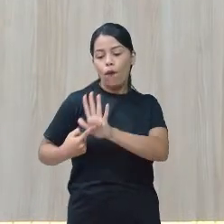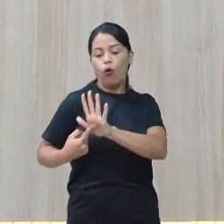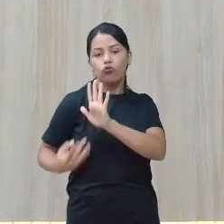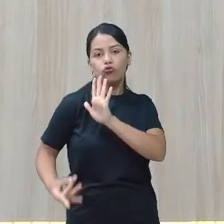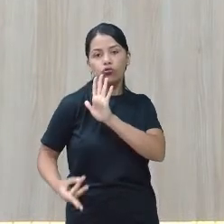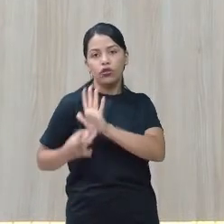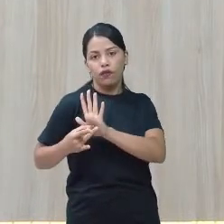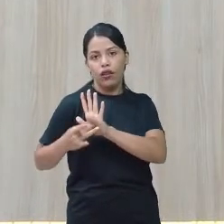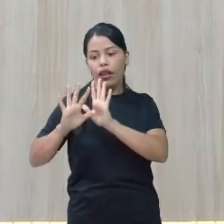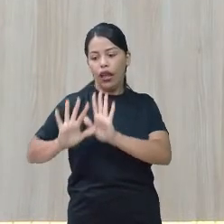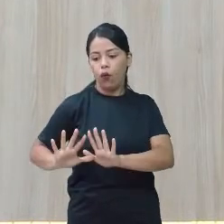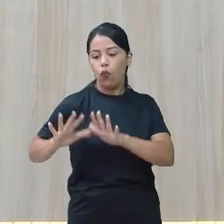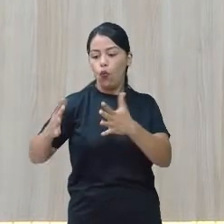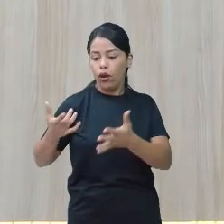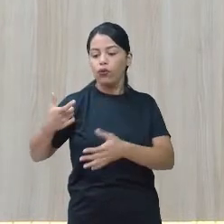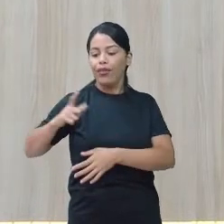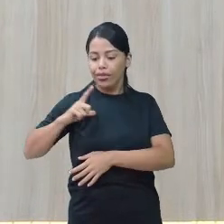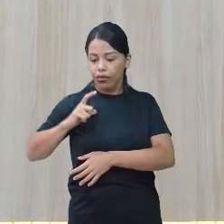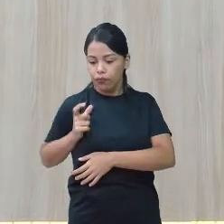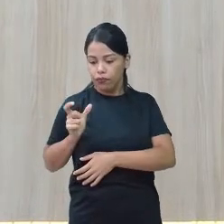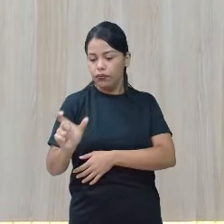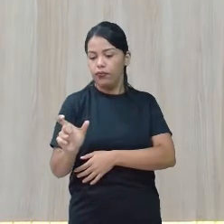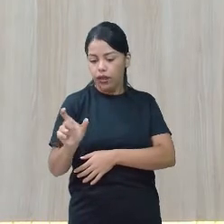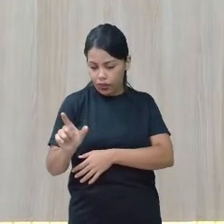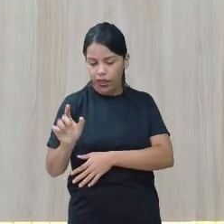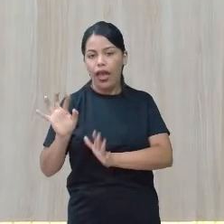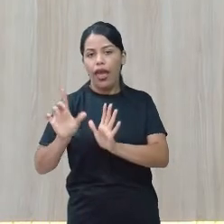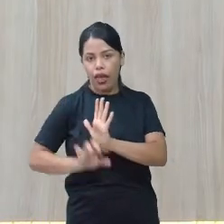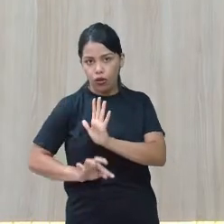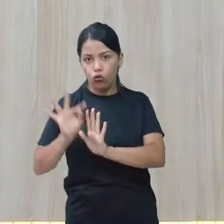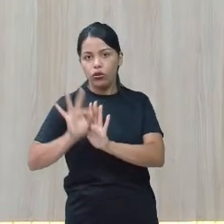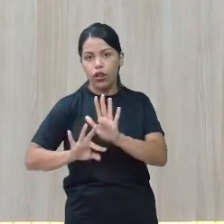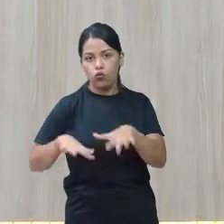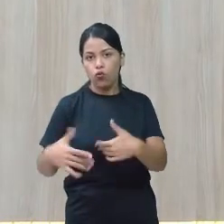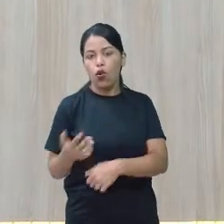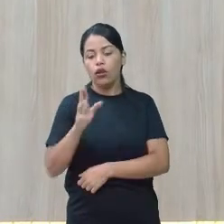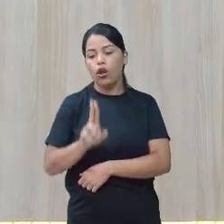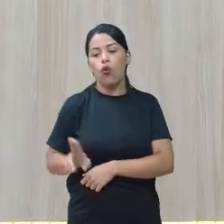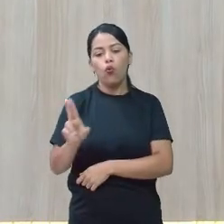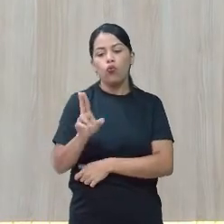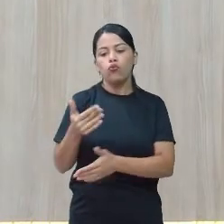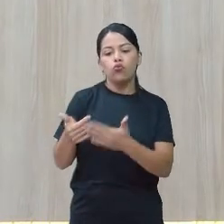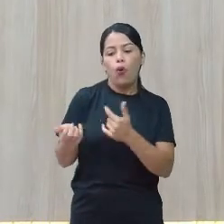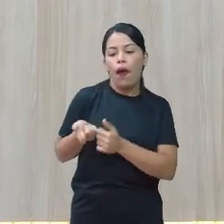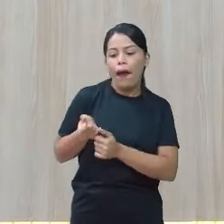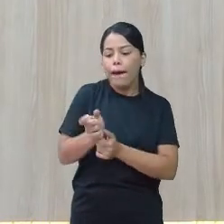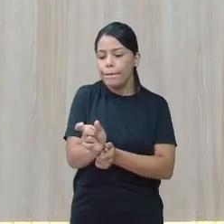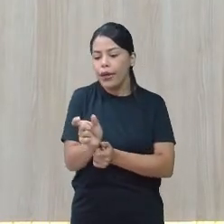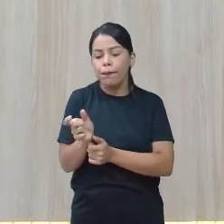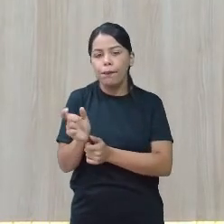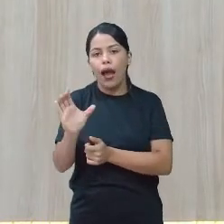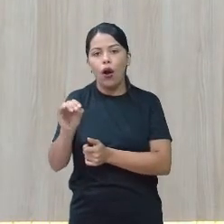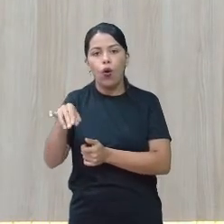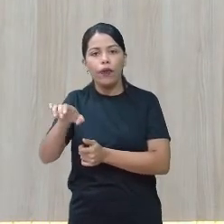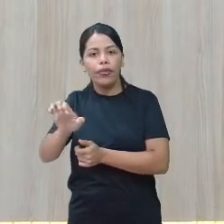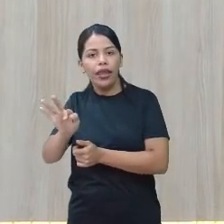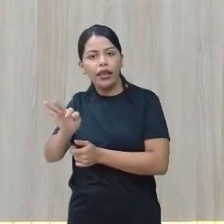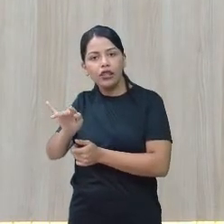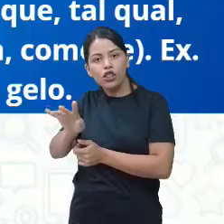seja, quando ela é marcada pelo texto. Então, é quando eu vou usar conectivos e expressões e termos